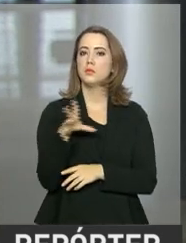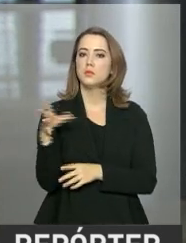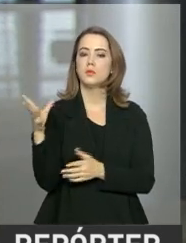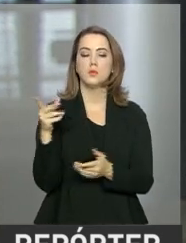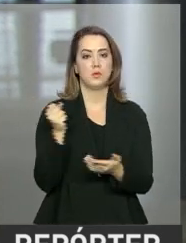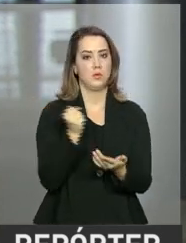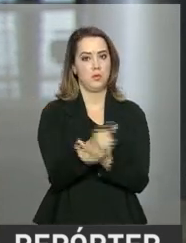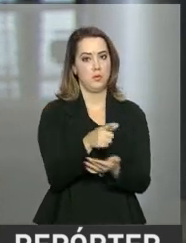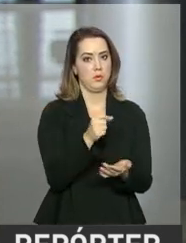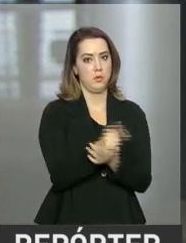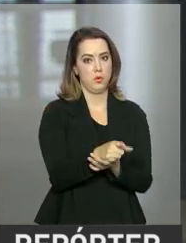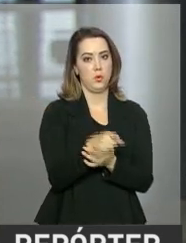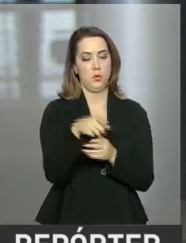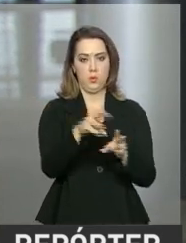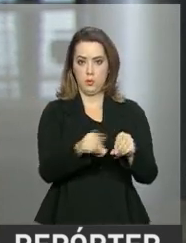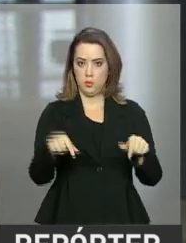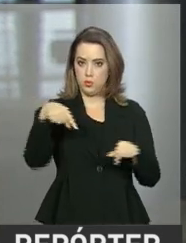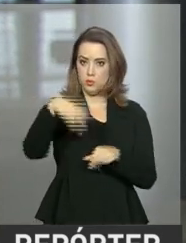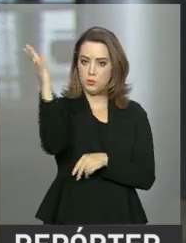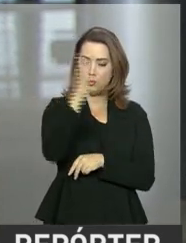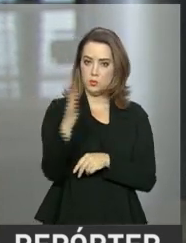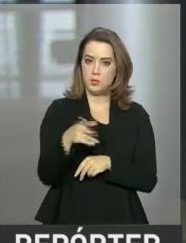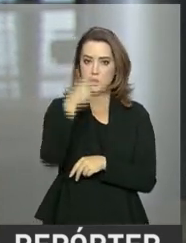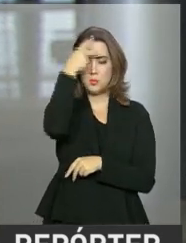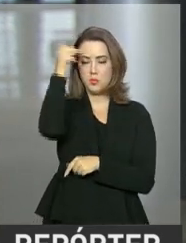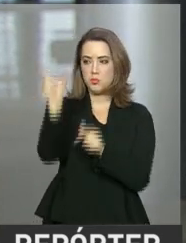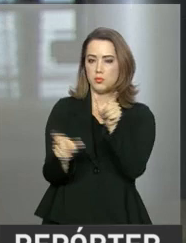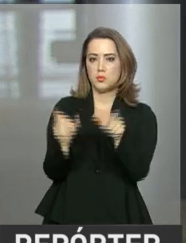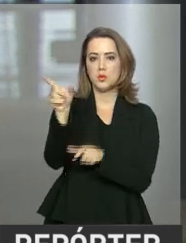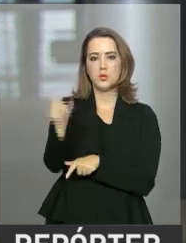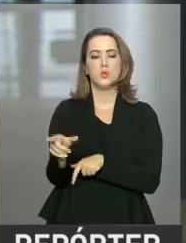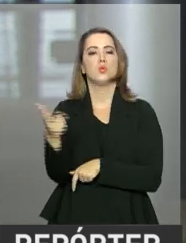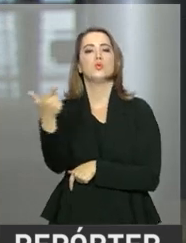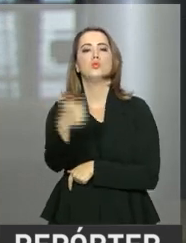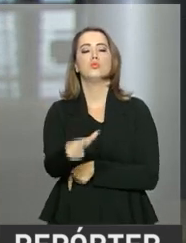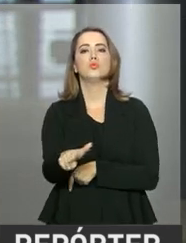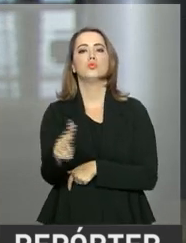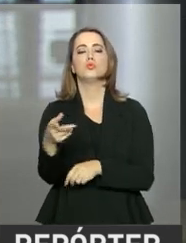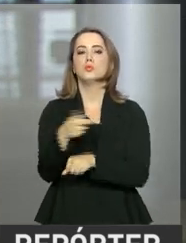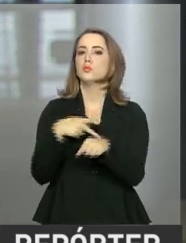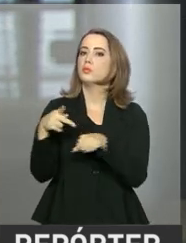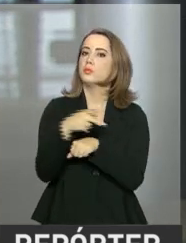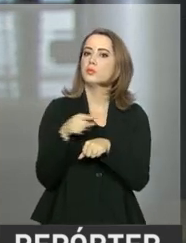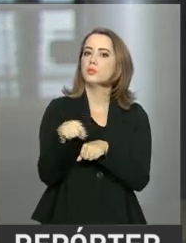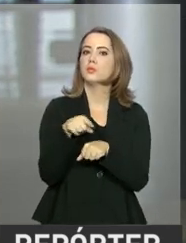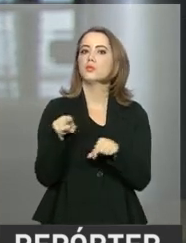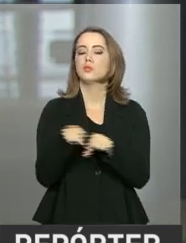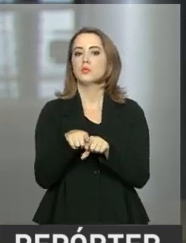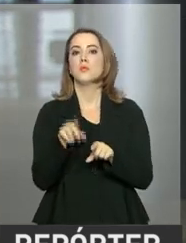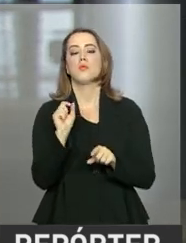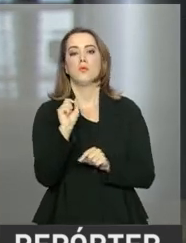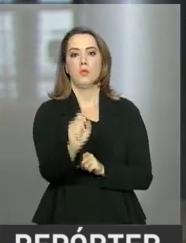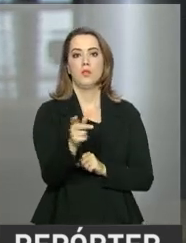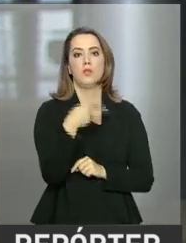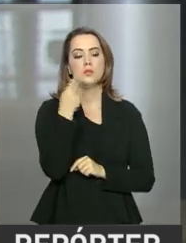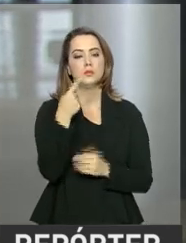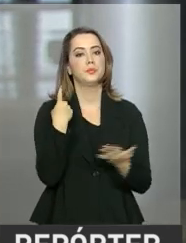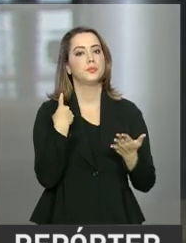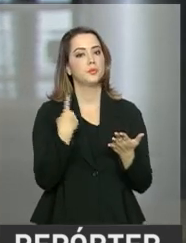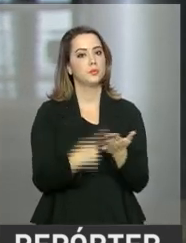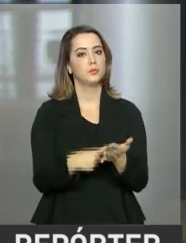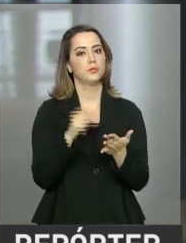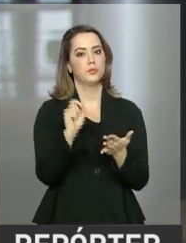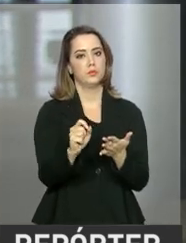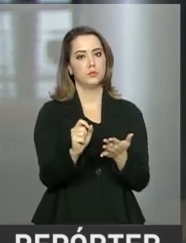no Brasil por estrangeiros e a questão da assistência técnica. O presidente em exercício, Michel Temer, também afirmou